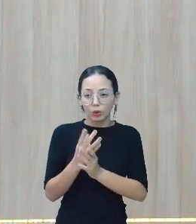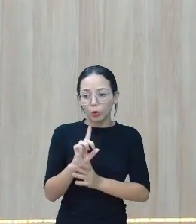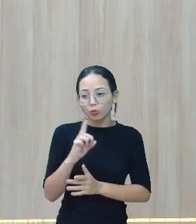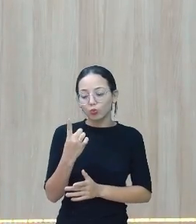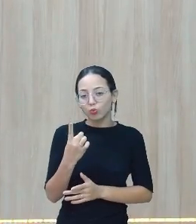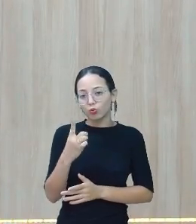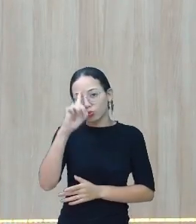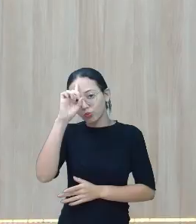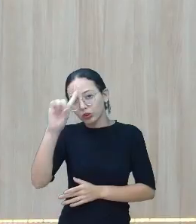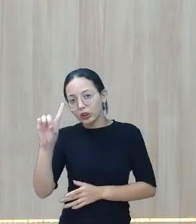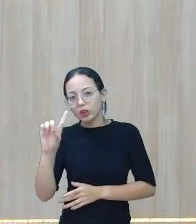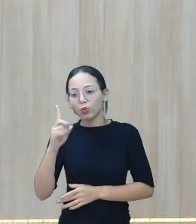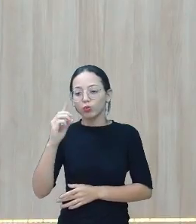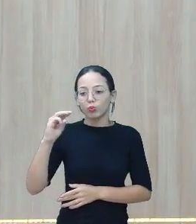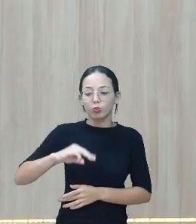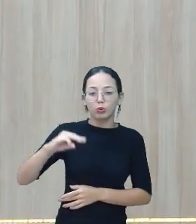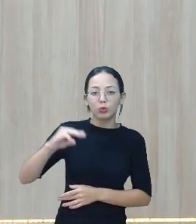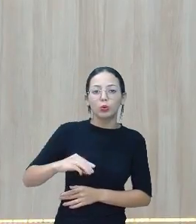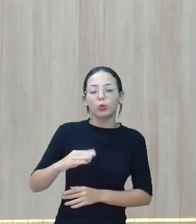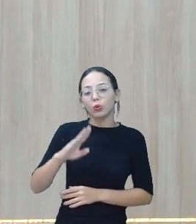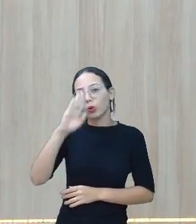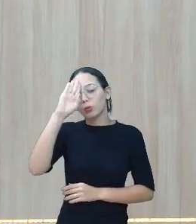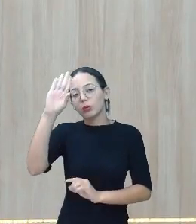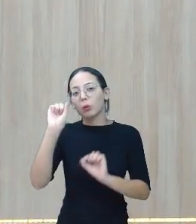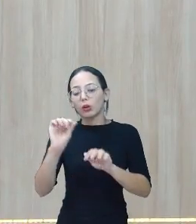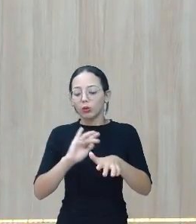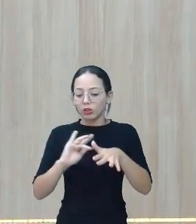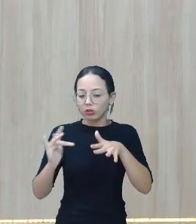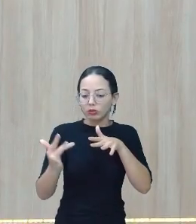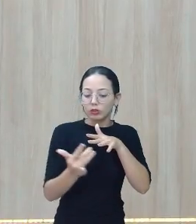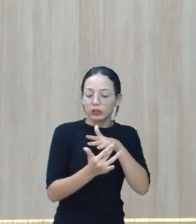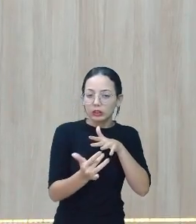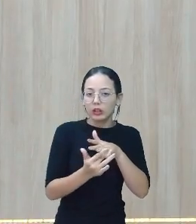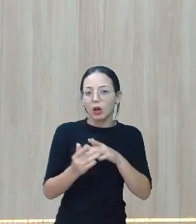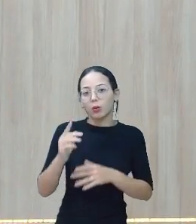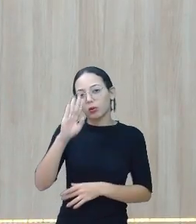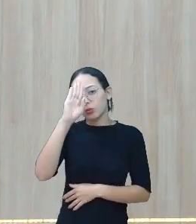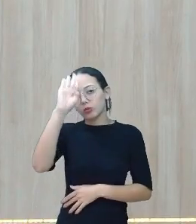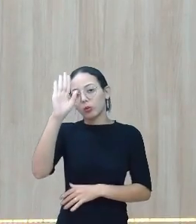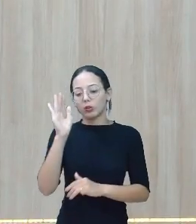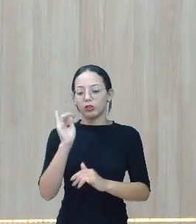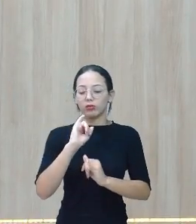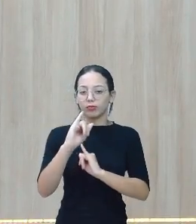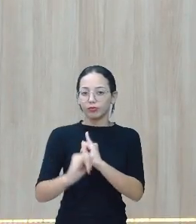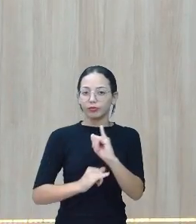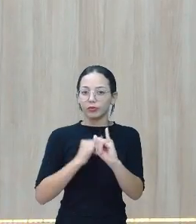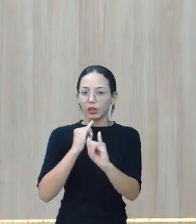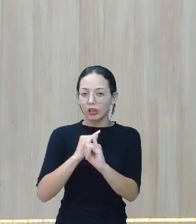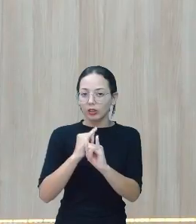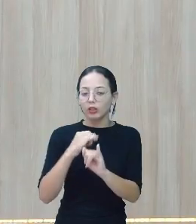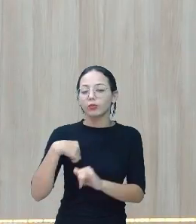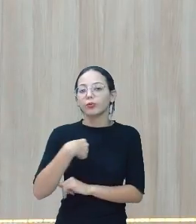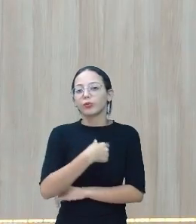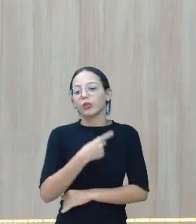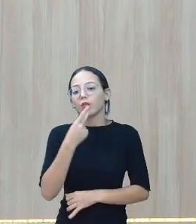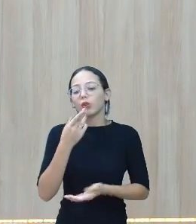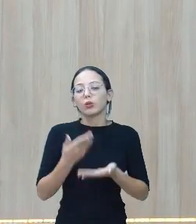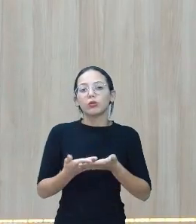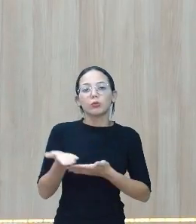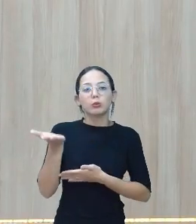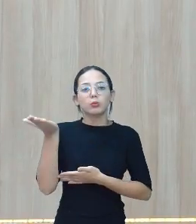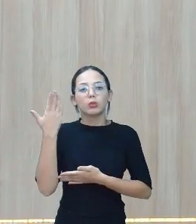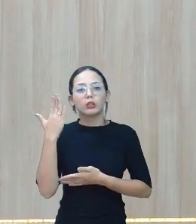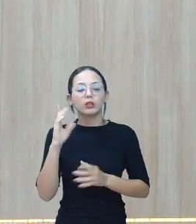dia, durante um minuto, principalmente pelas redes sociais, principalmente pela internet, né? A gente comentou na aula anterior, por